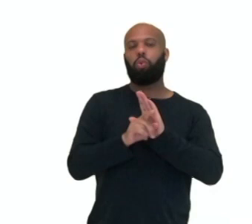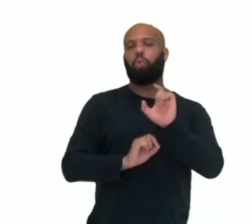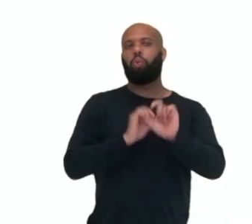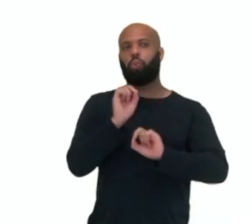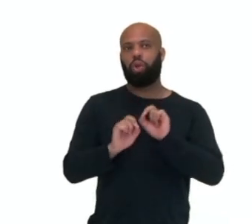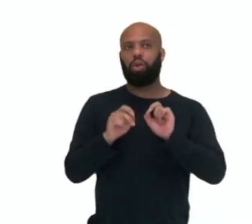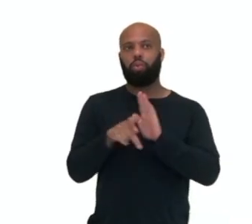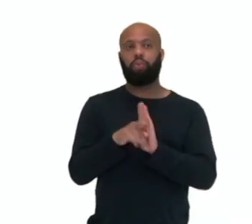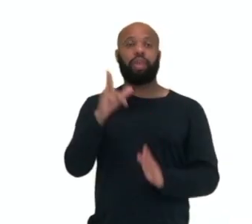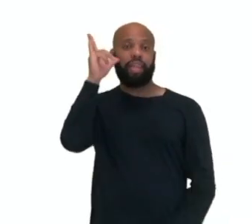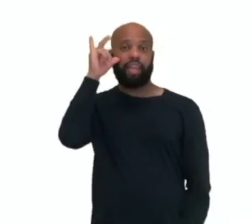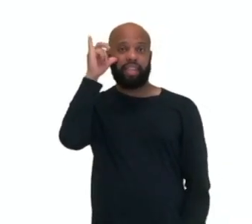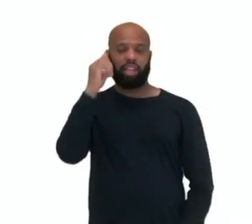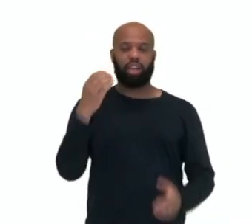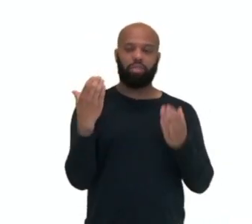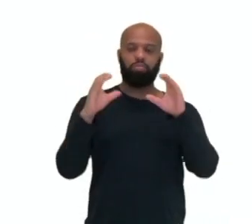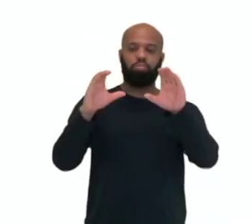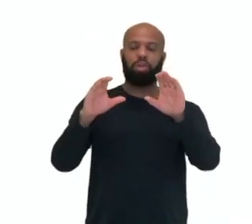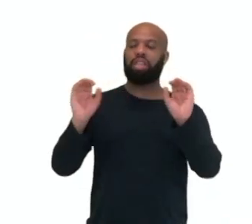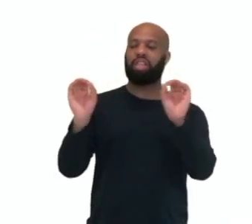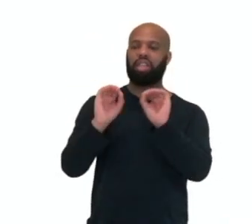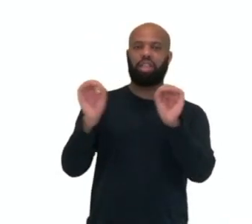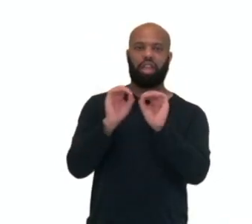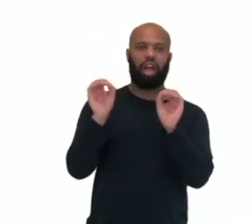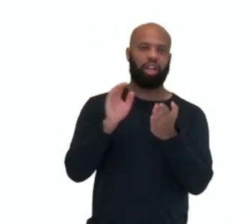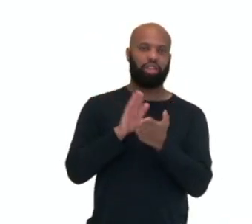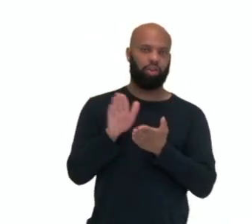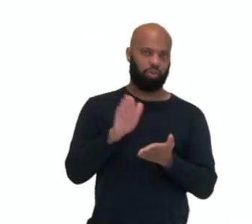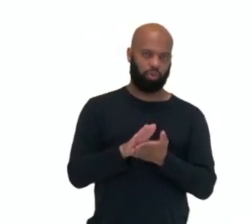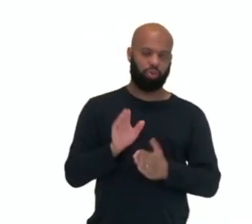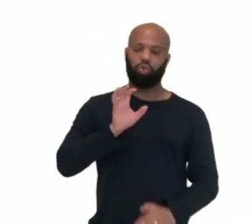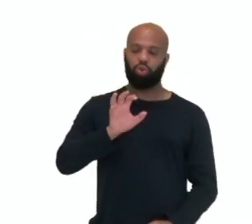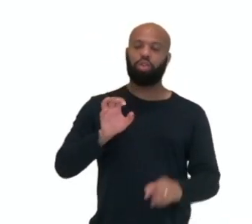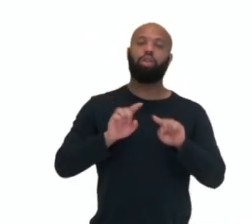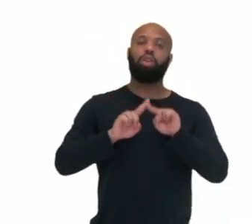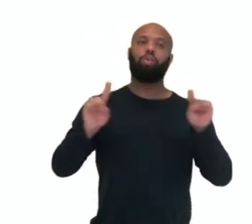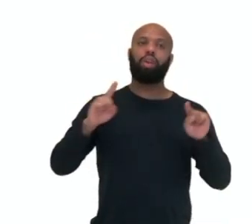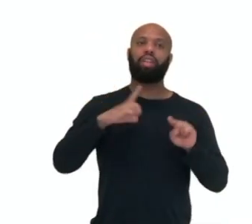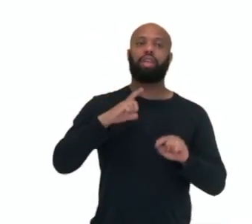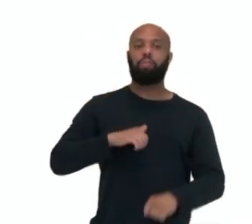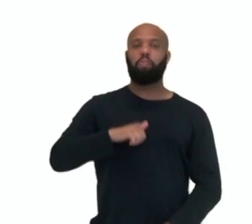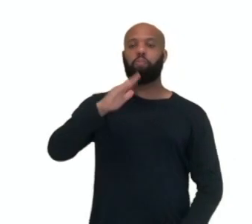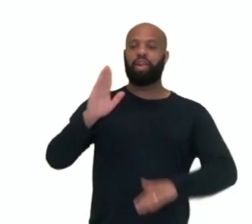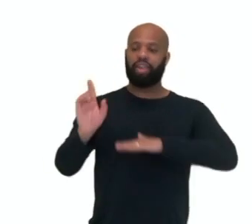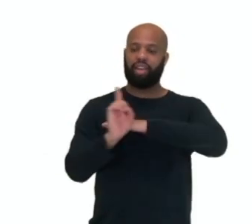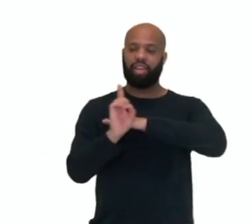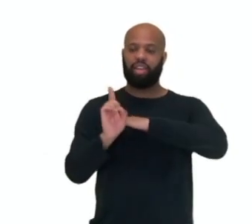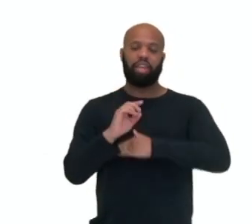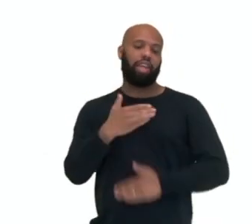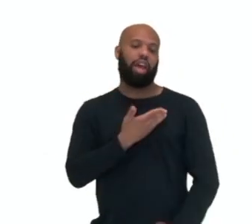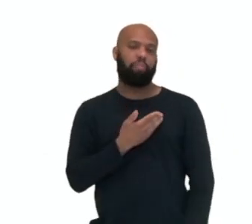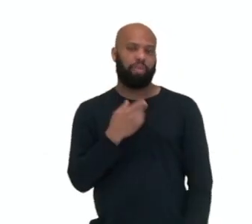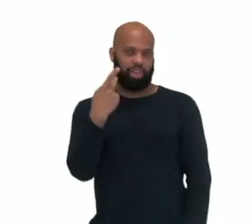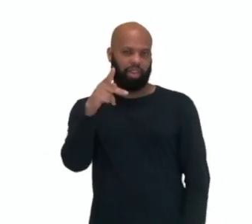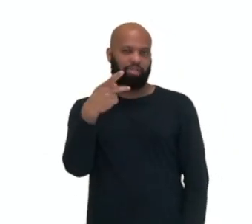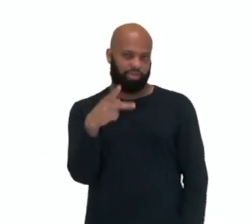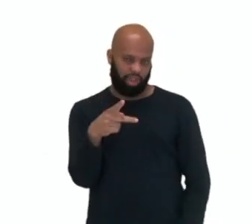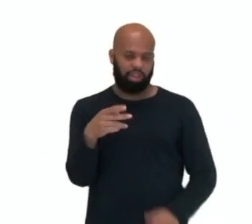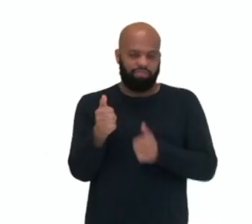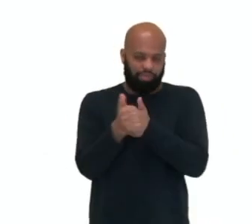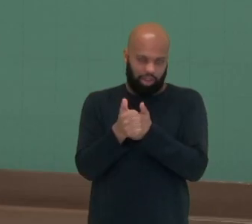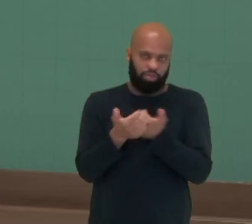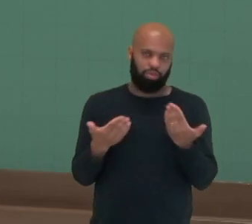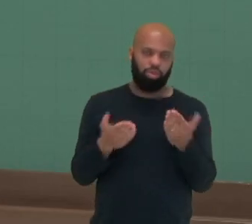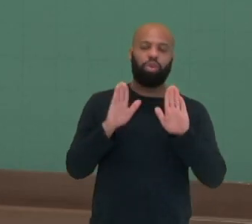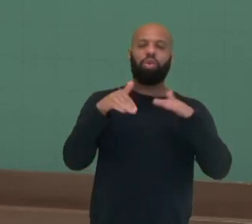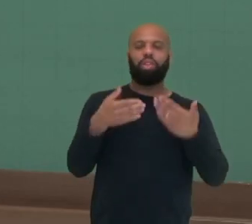pessoal do Instagram, não tendo custo nenhum com isso. Suas maiores clientes são suas amigas e conhecidas. Por